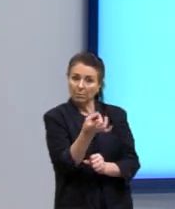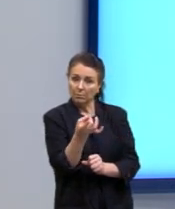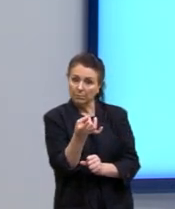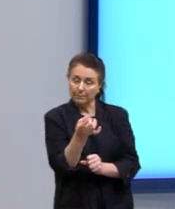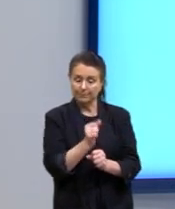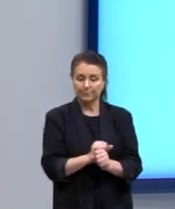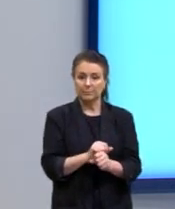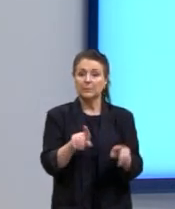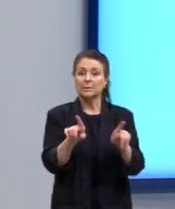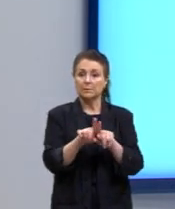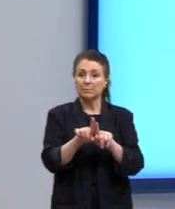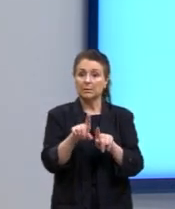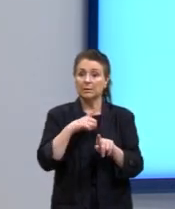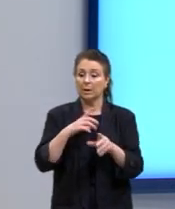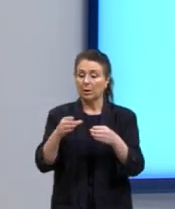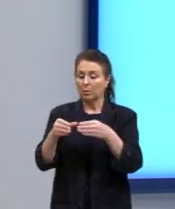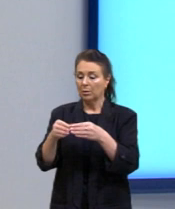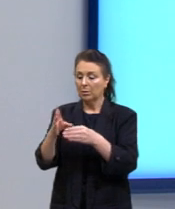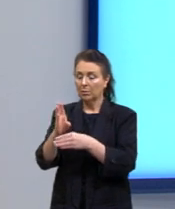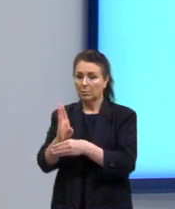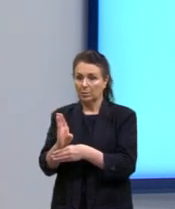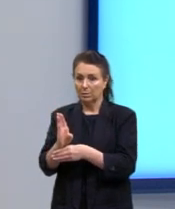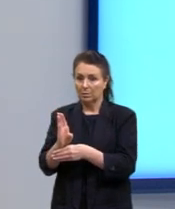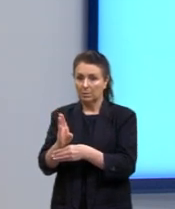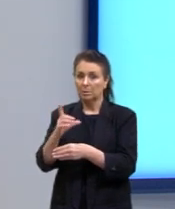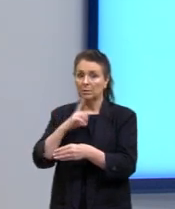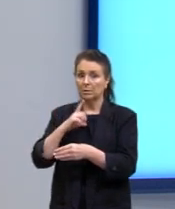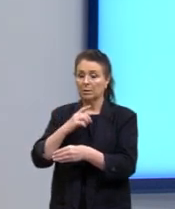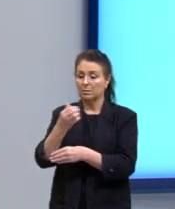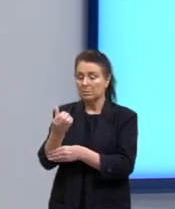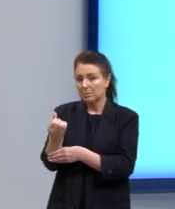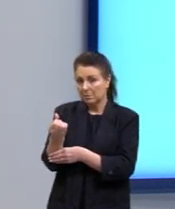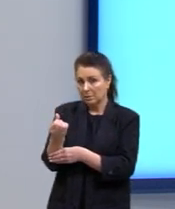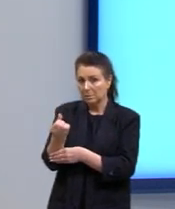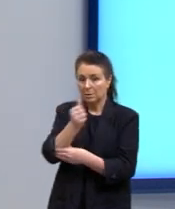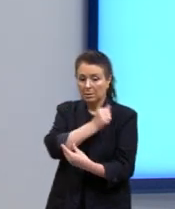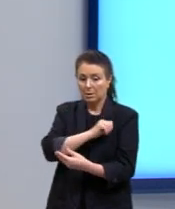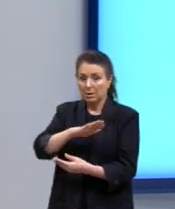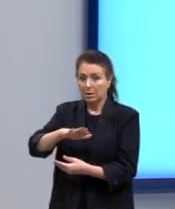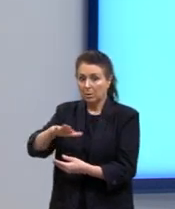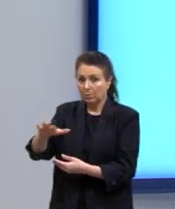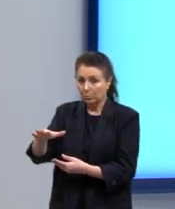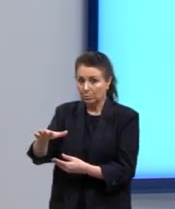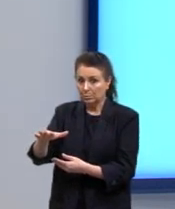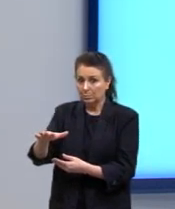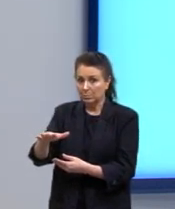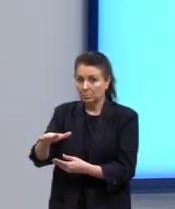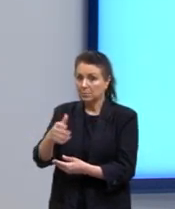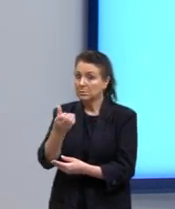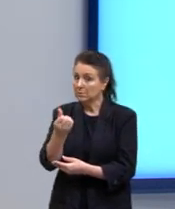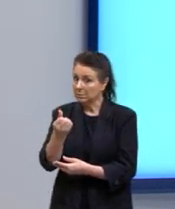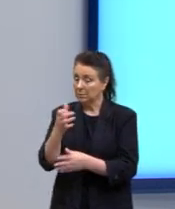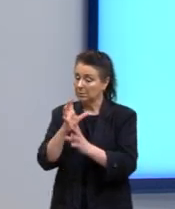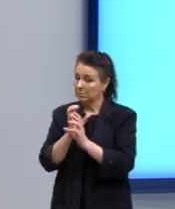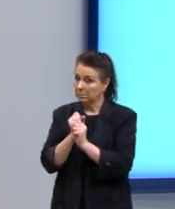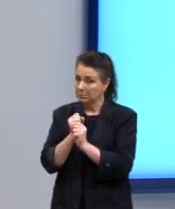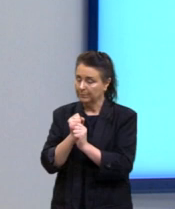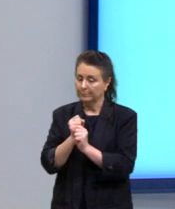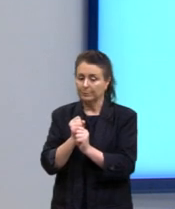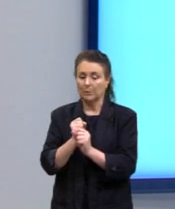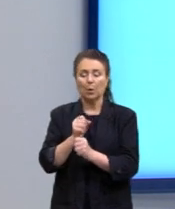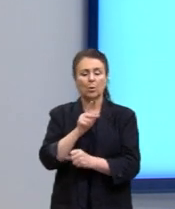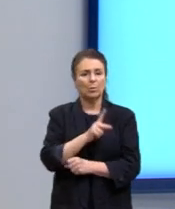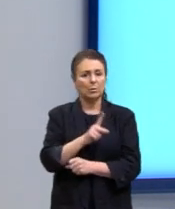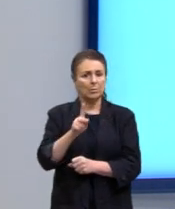e também temos a turma B que daí nós teríamos seis alunos e portanto seis notas Como que o professor